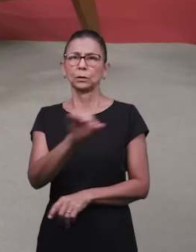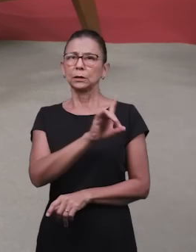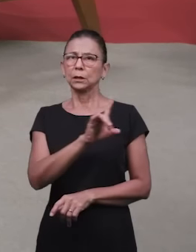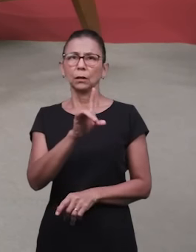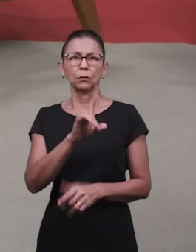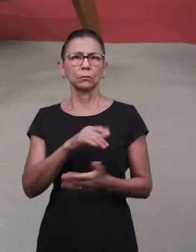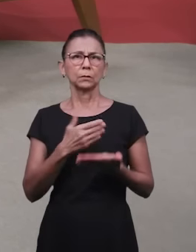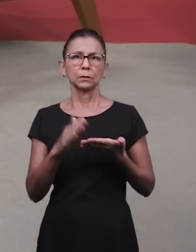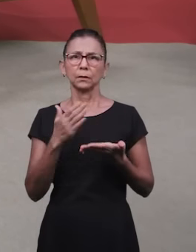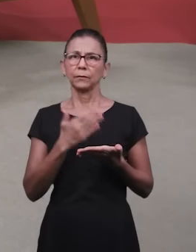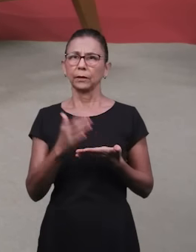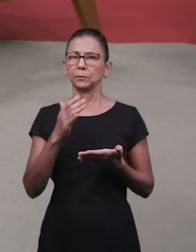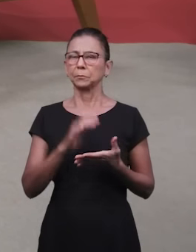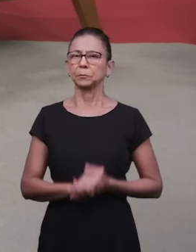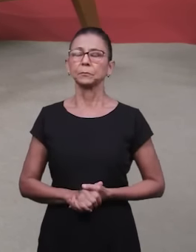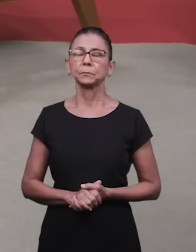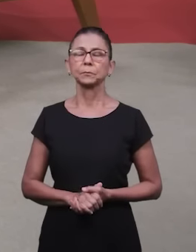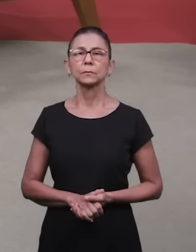nada a ver com isso.